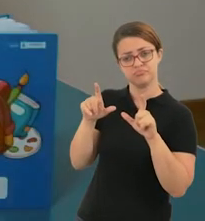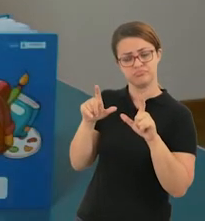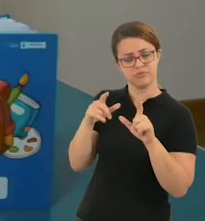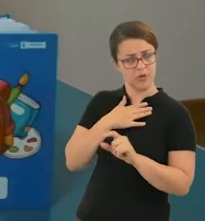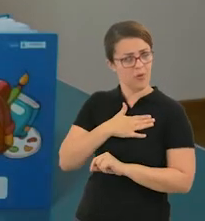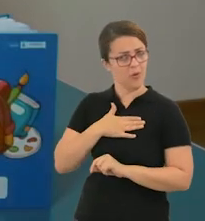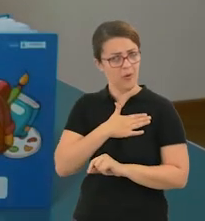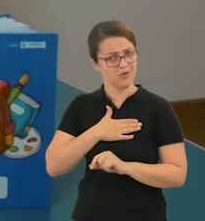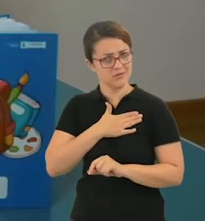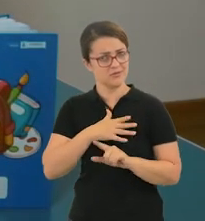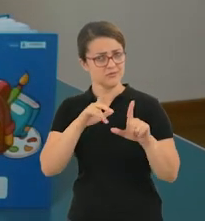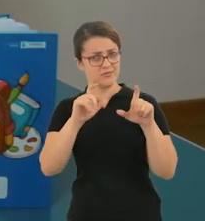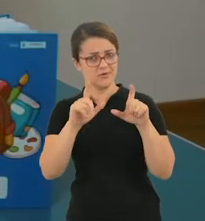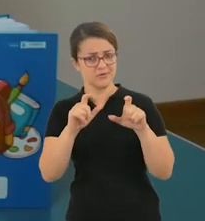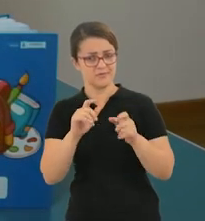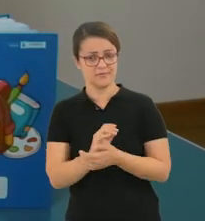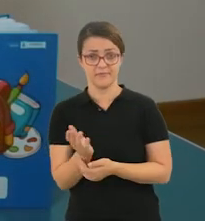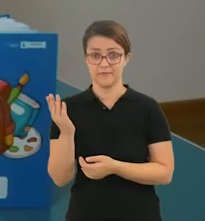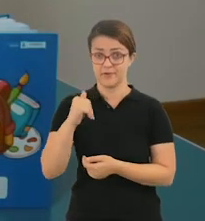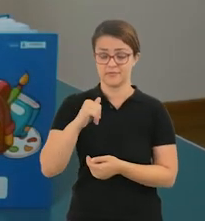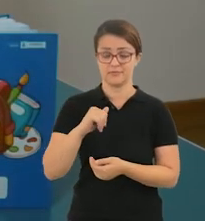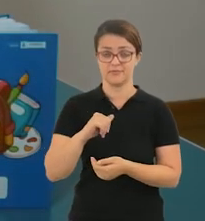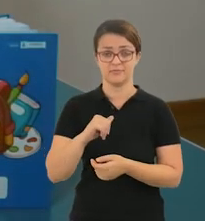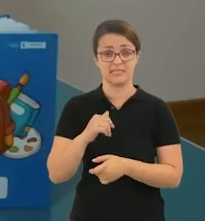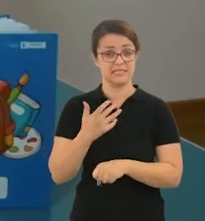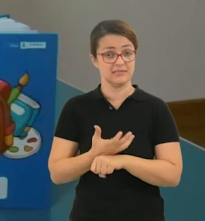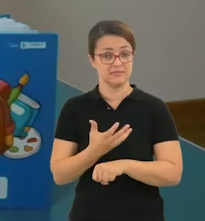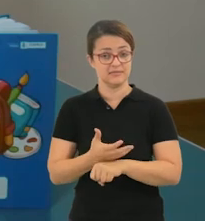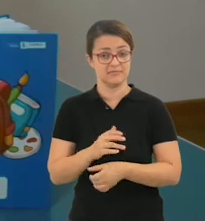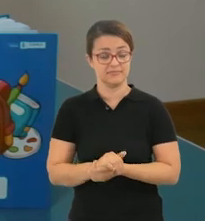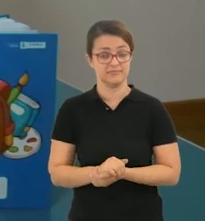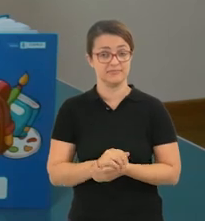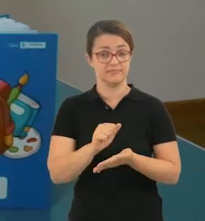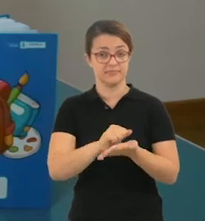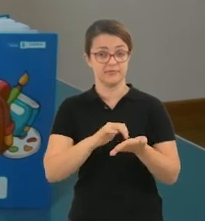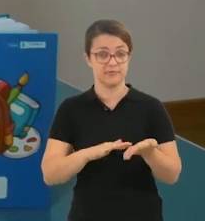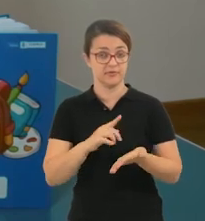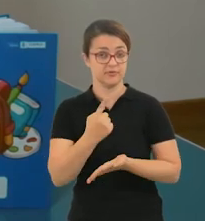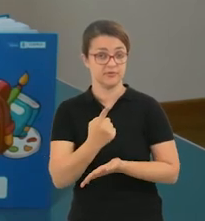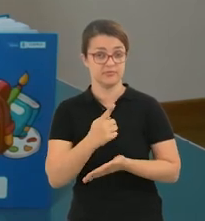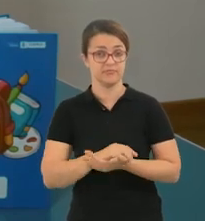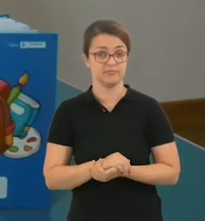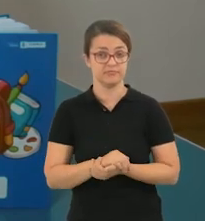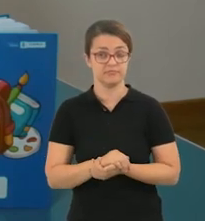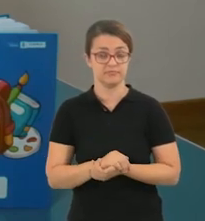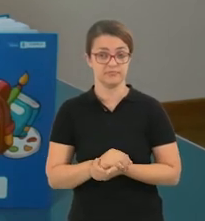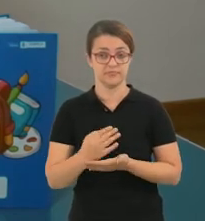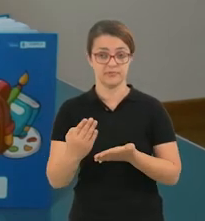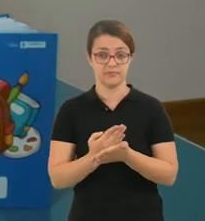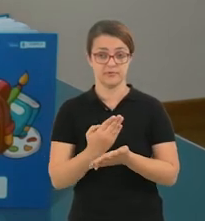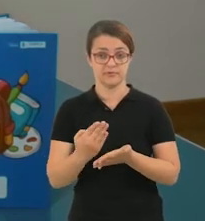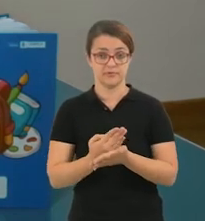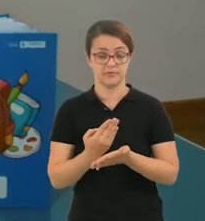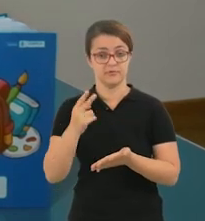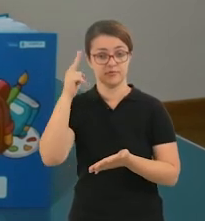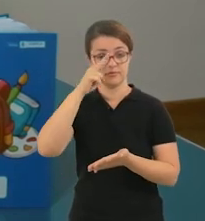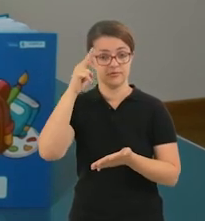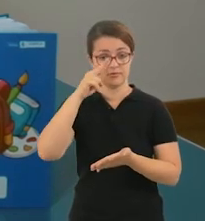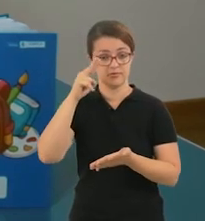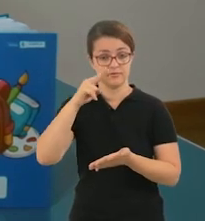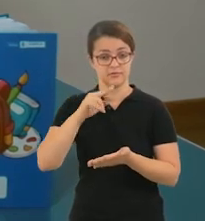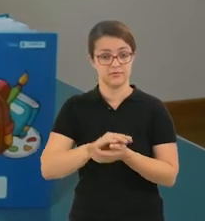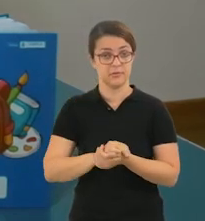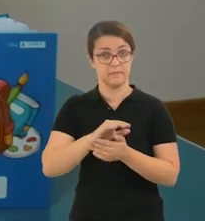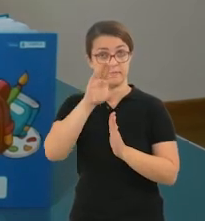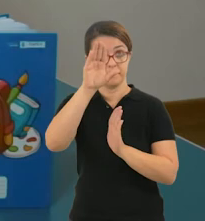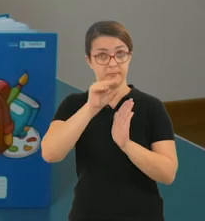E vocês gostam de tirar fotografia? Vamos à matéria. Na atividade 1, vocês vão pegar o caderno de história